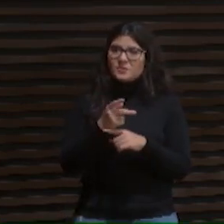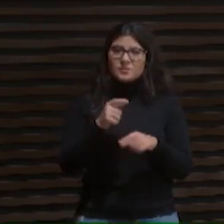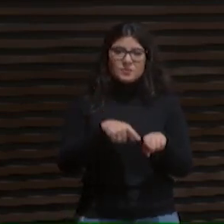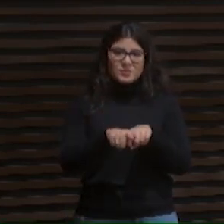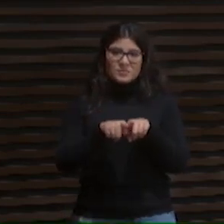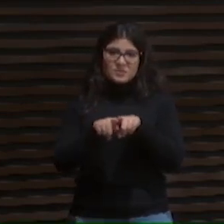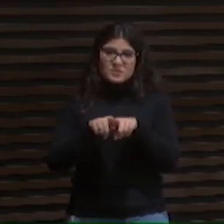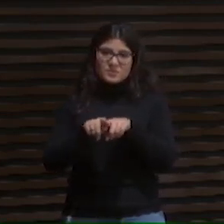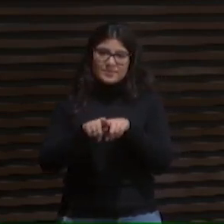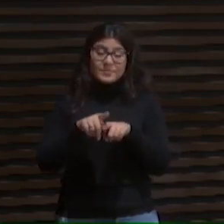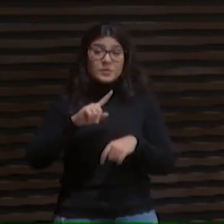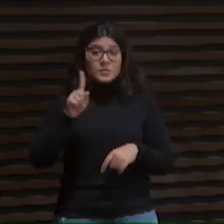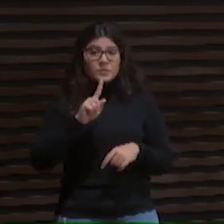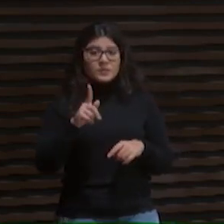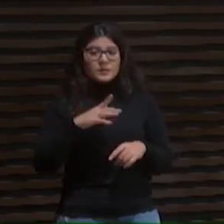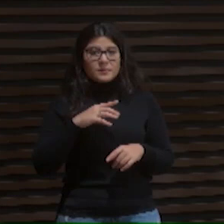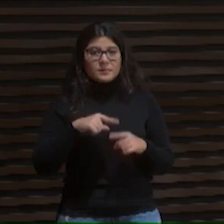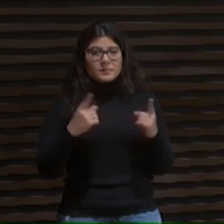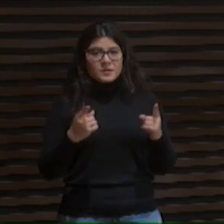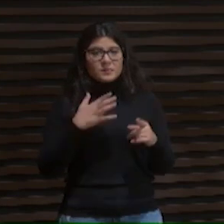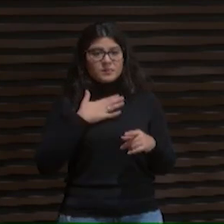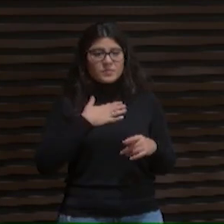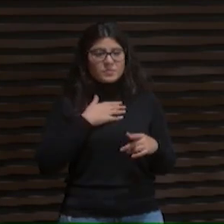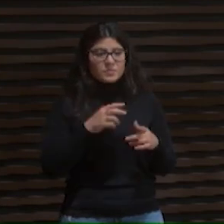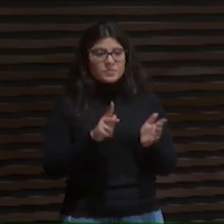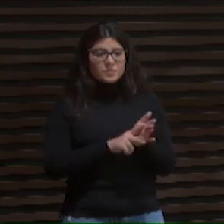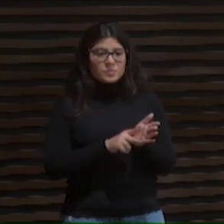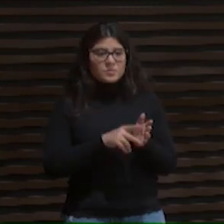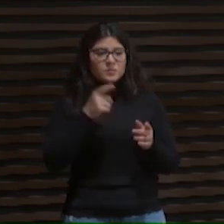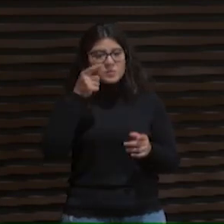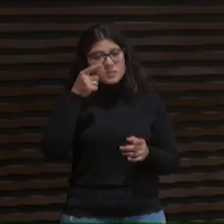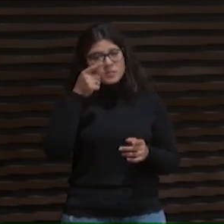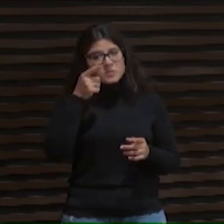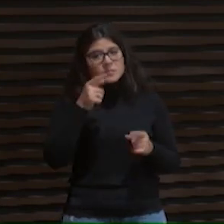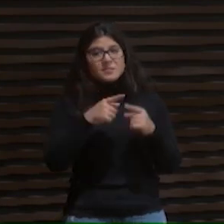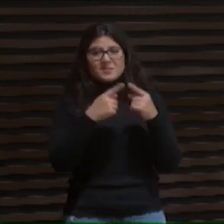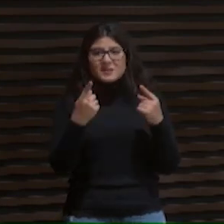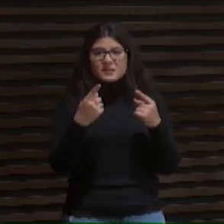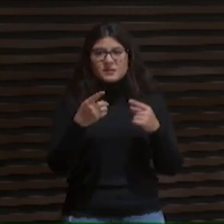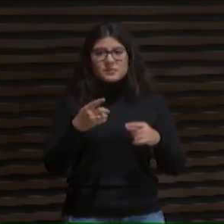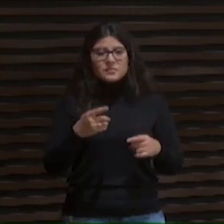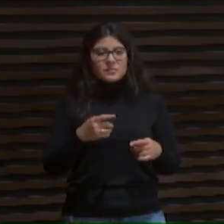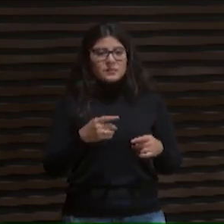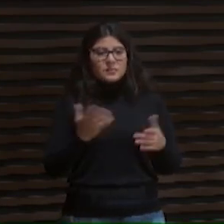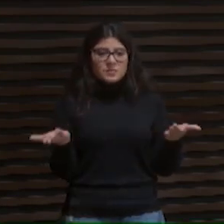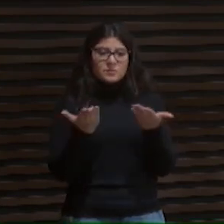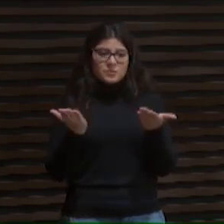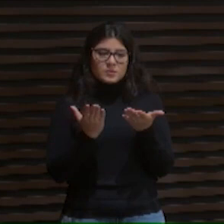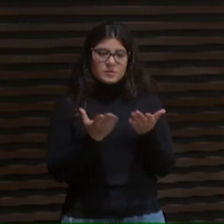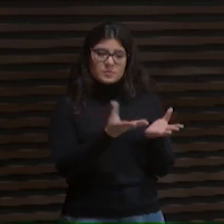meu interesse para o qual eu vivo, mas para muitos, para que